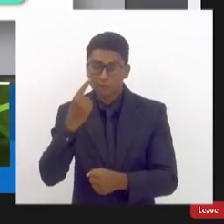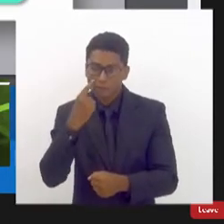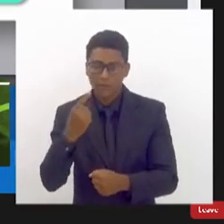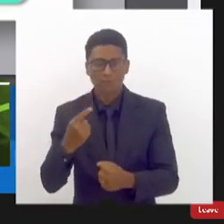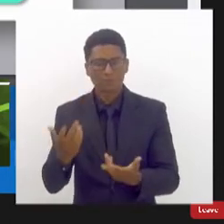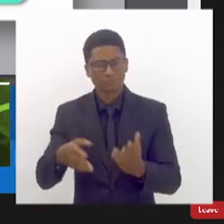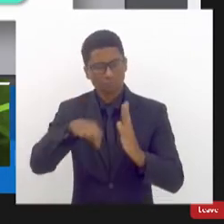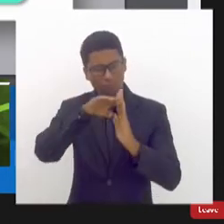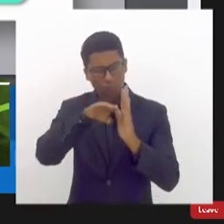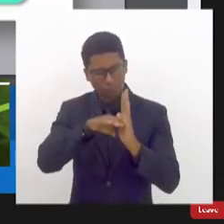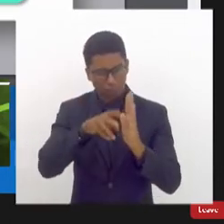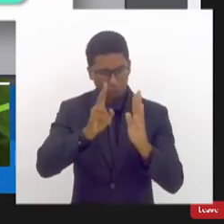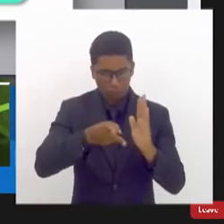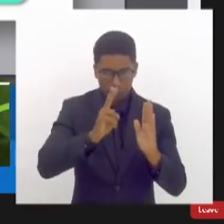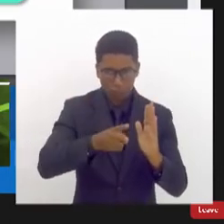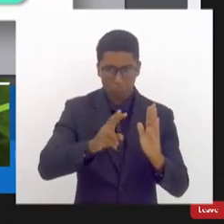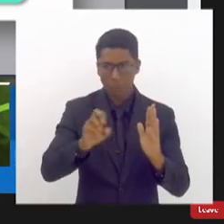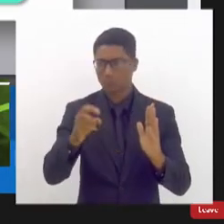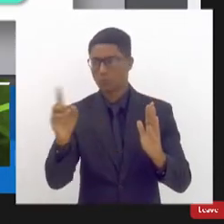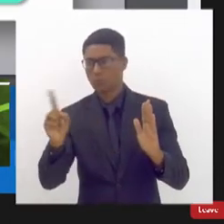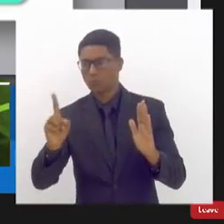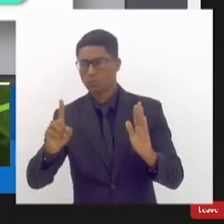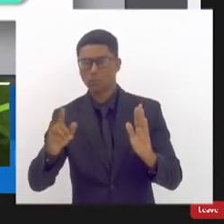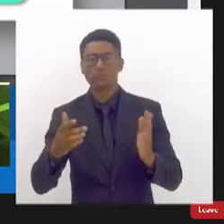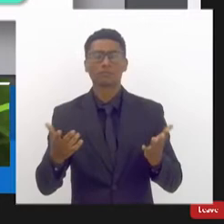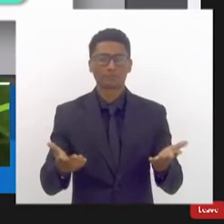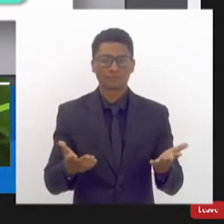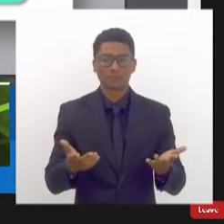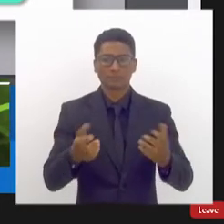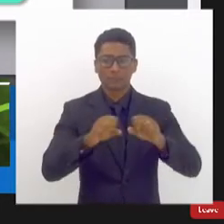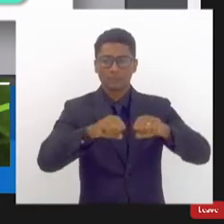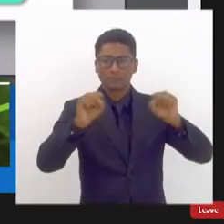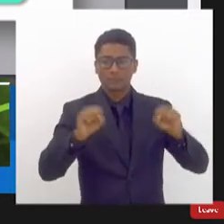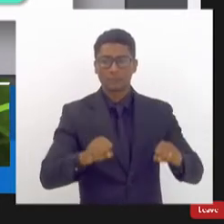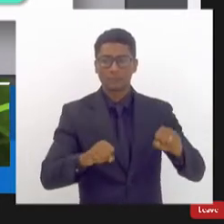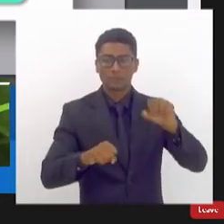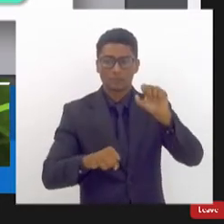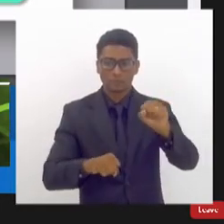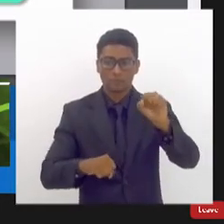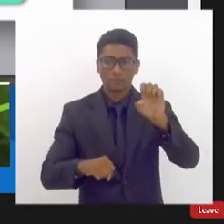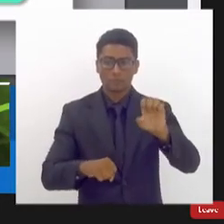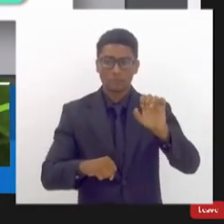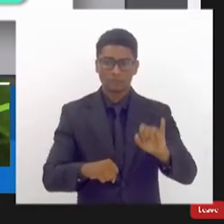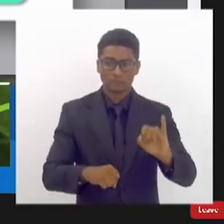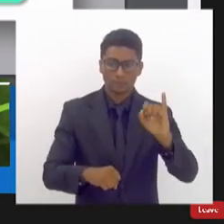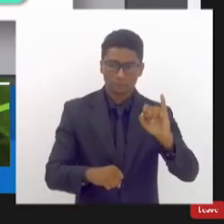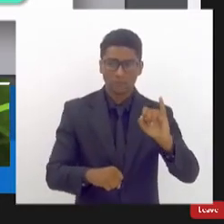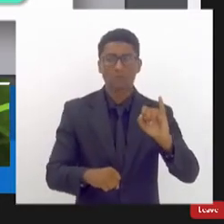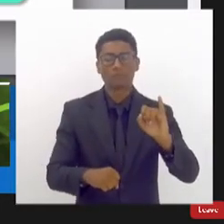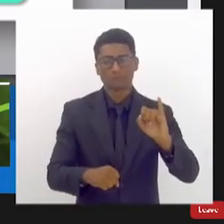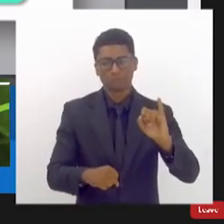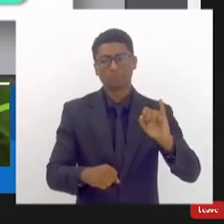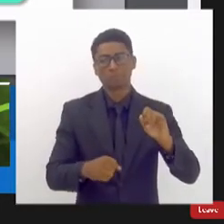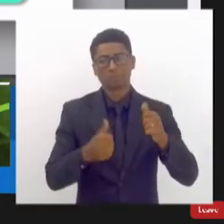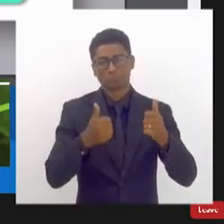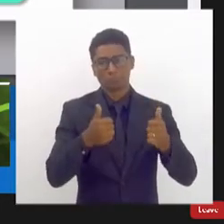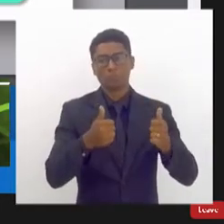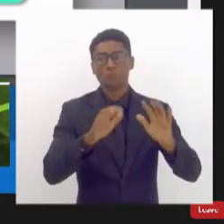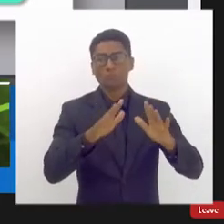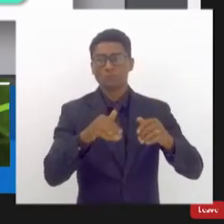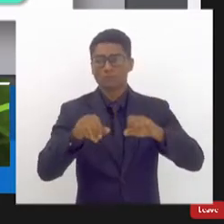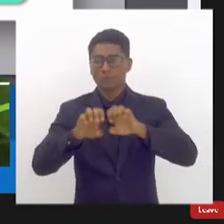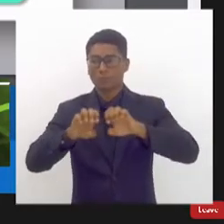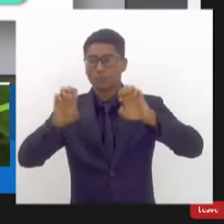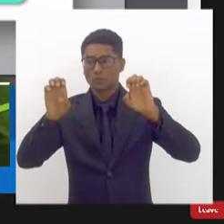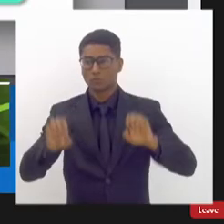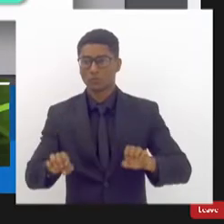vigor, do que não está, o que vai ser ou não colocado. O sistema SEI foi atendido integralmente. A estrutura é uma